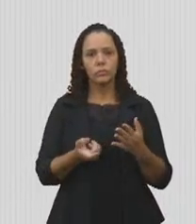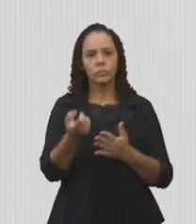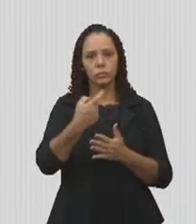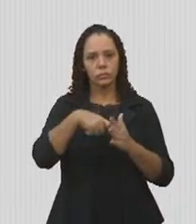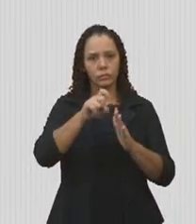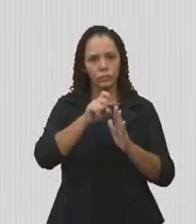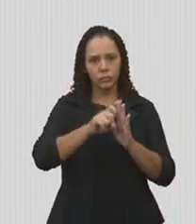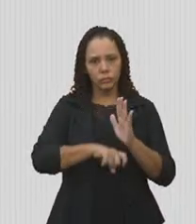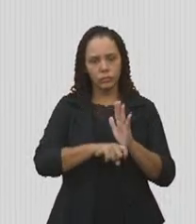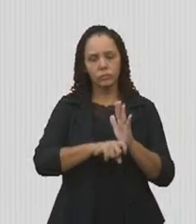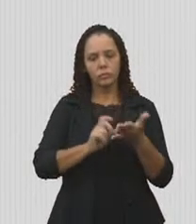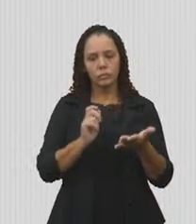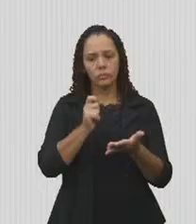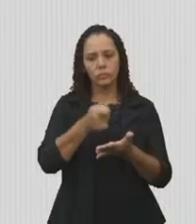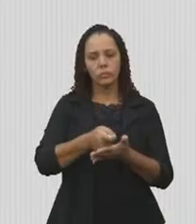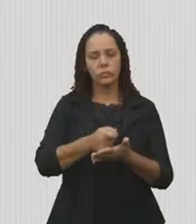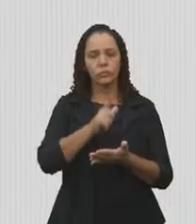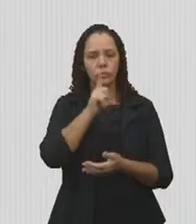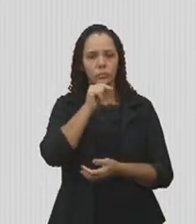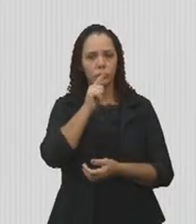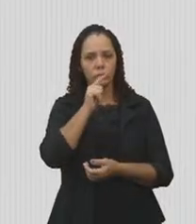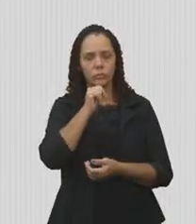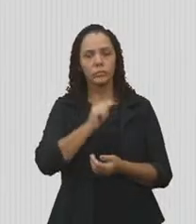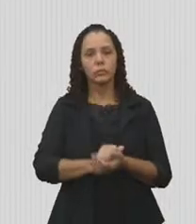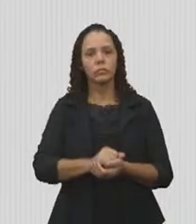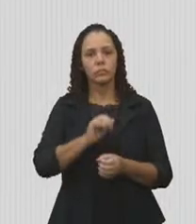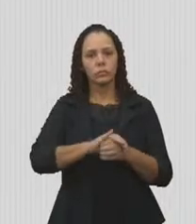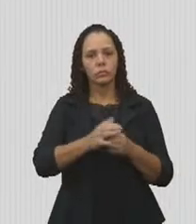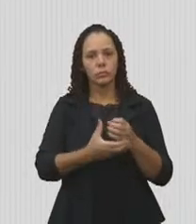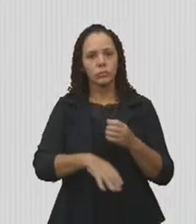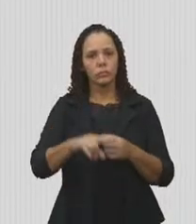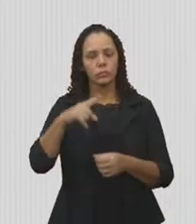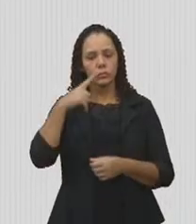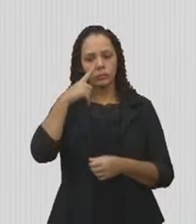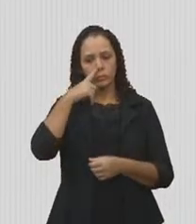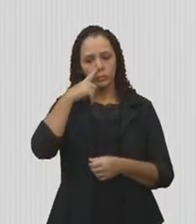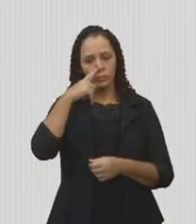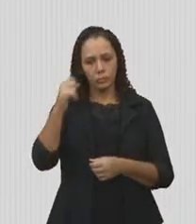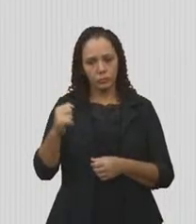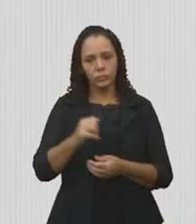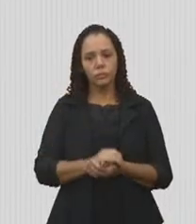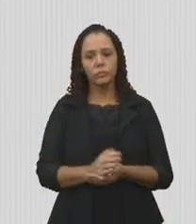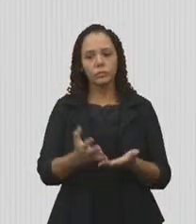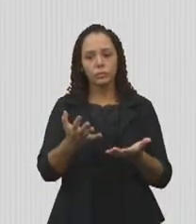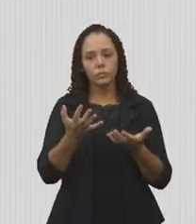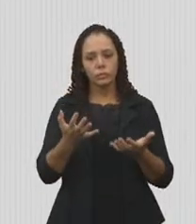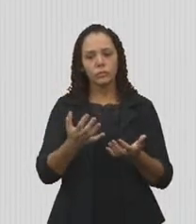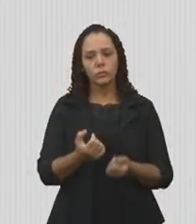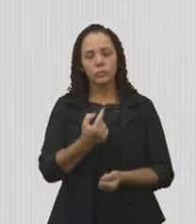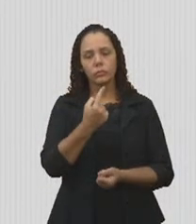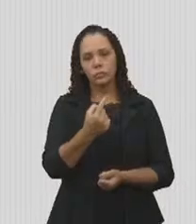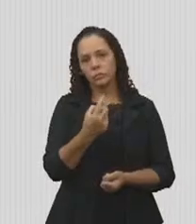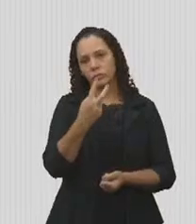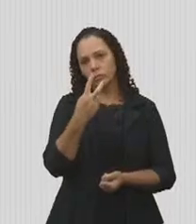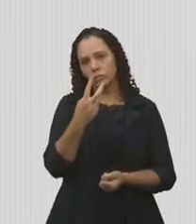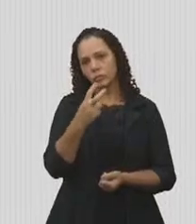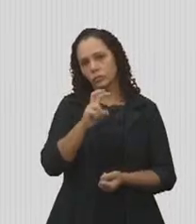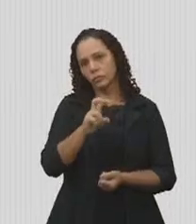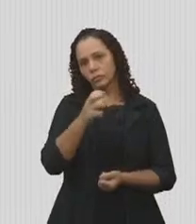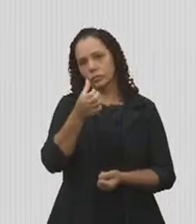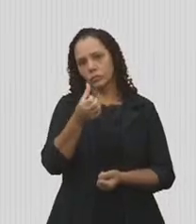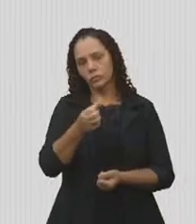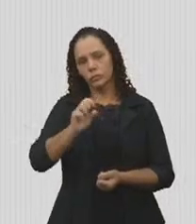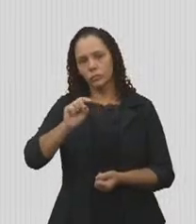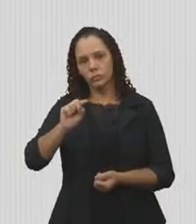pagas para os serviços de água, esgoto e lixo, da previsão anual de 156 milhões, o município